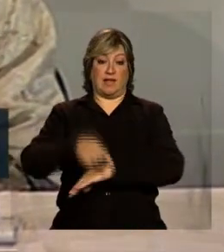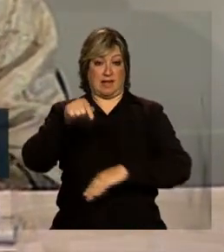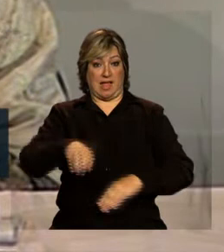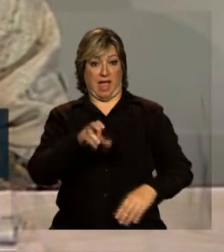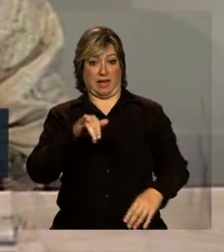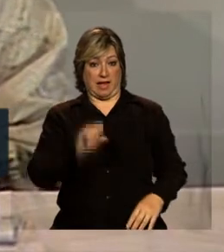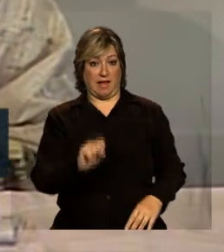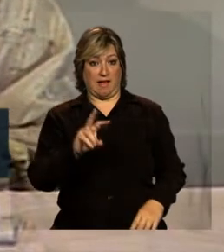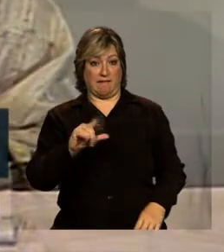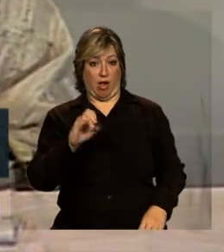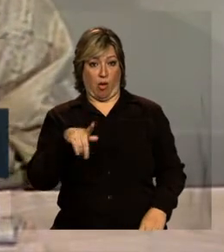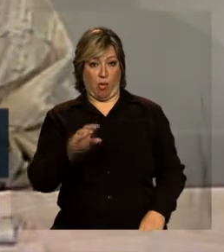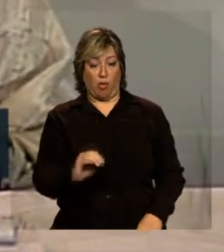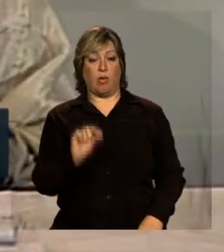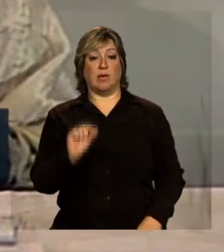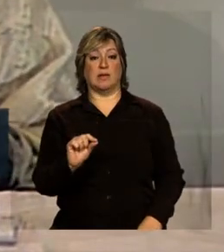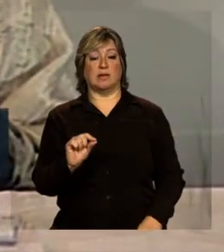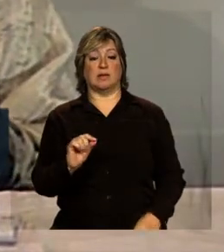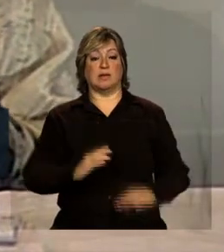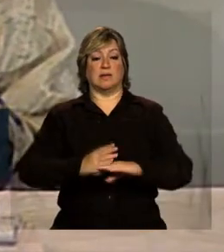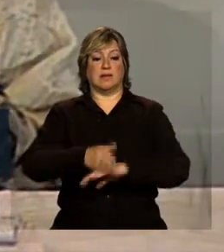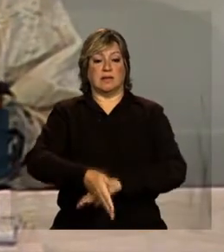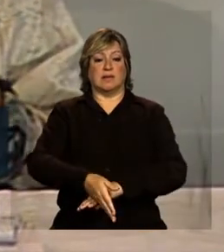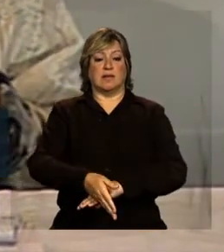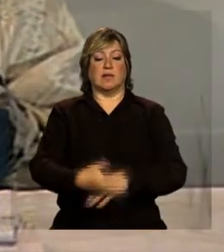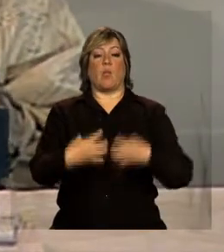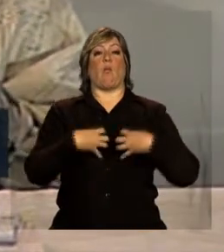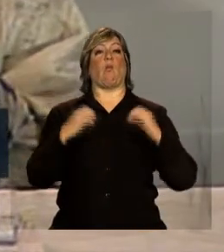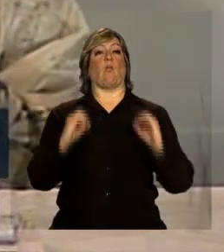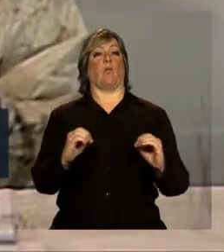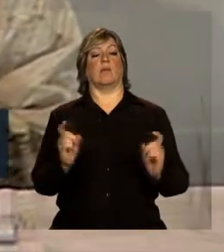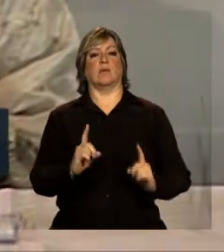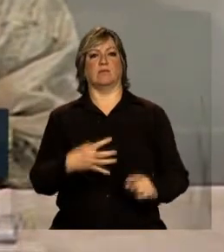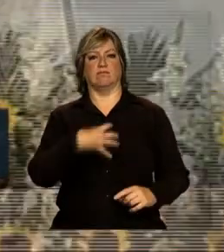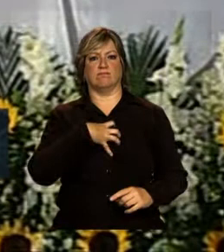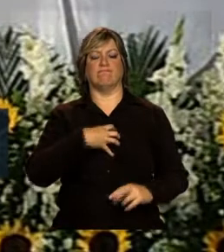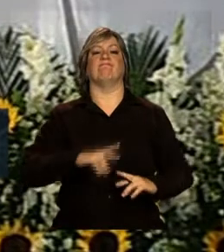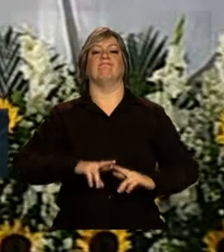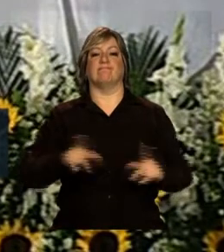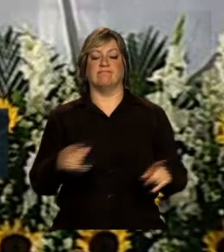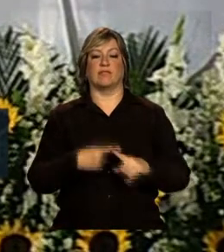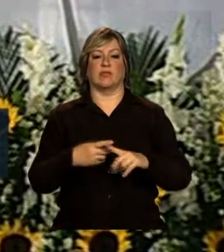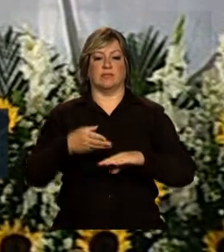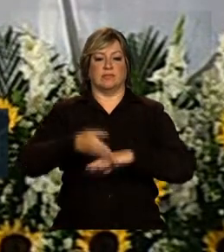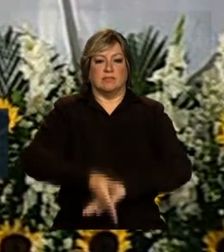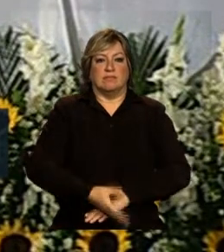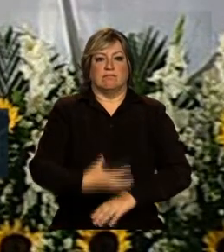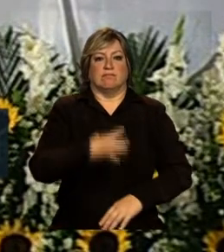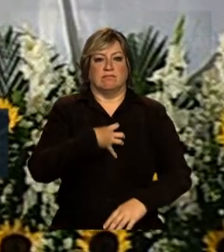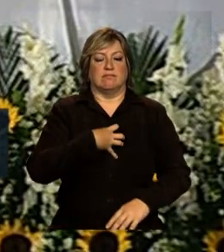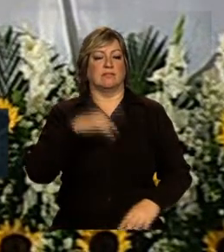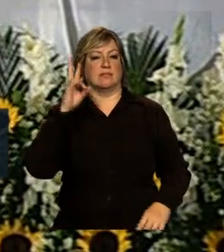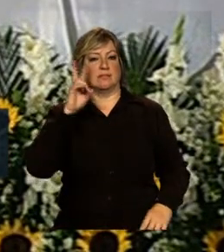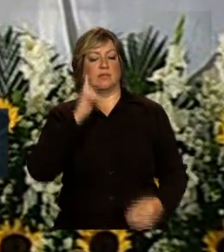do Valongo e não sair dali com um sentido diferenciado do que é o